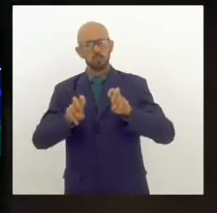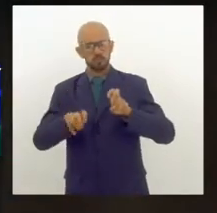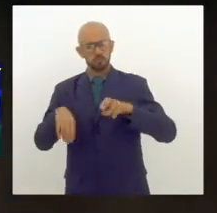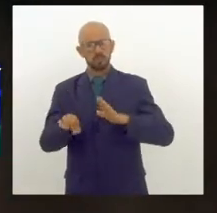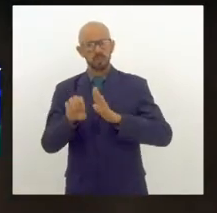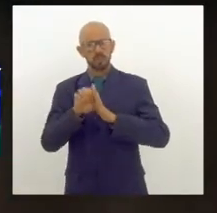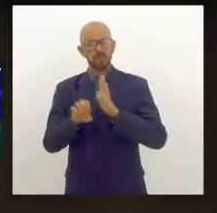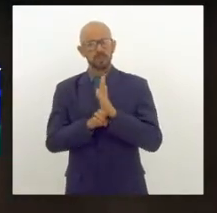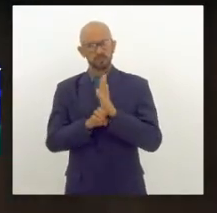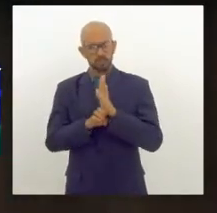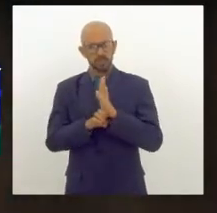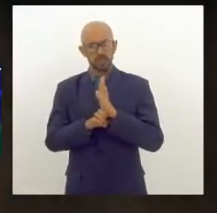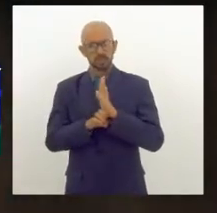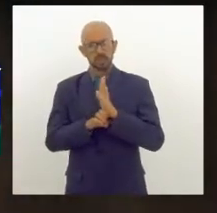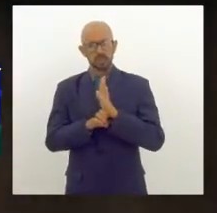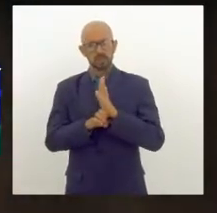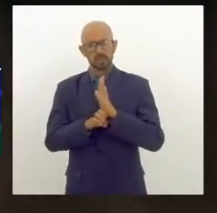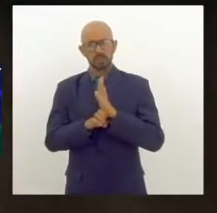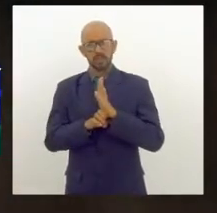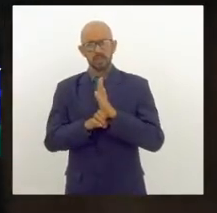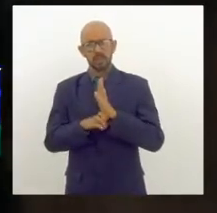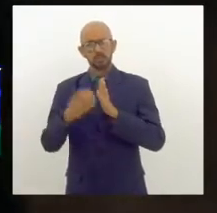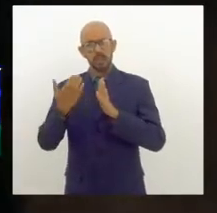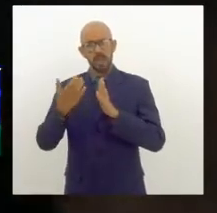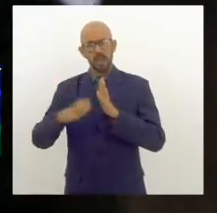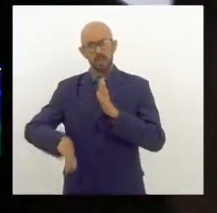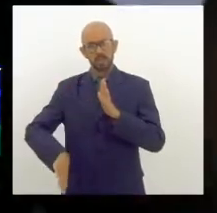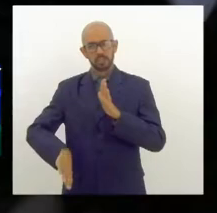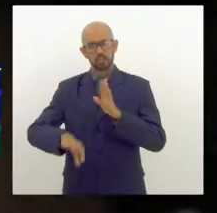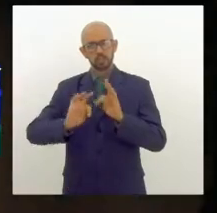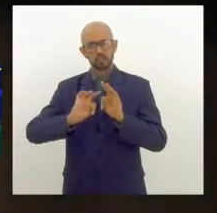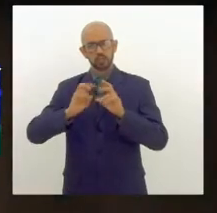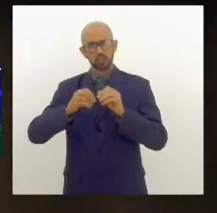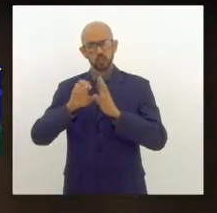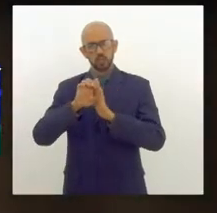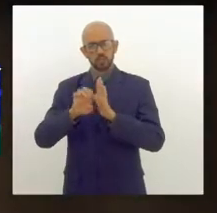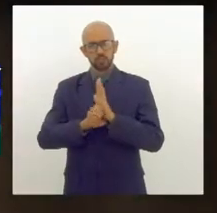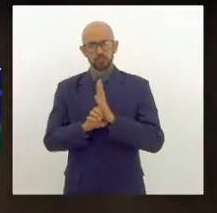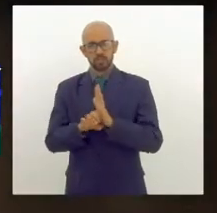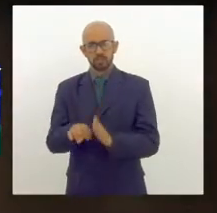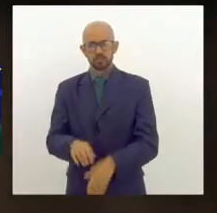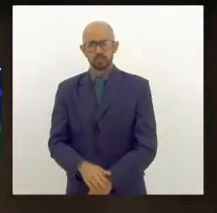emendas. Parecer é pela rejeição de todas as emendas.